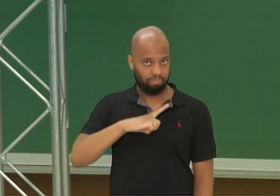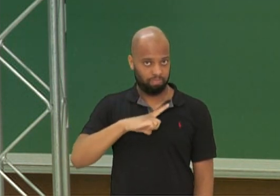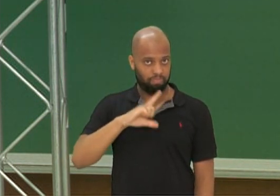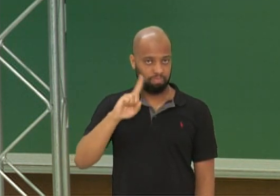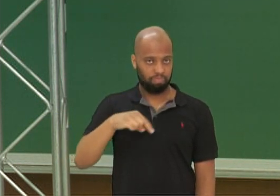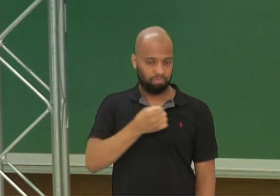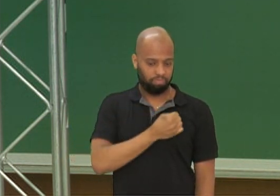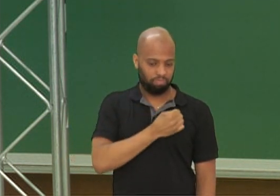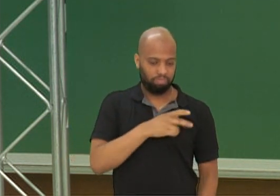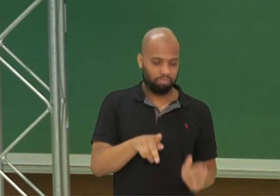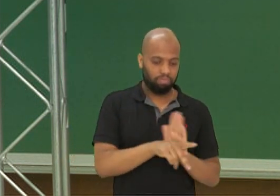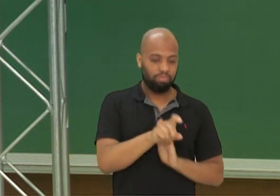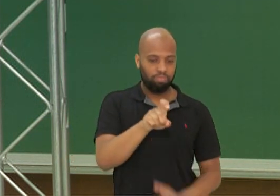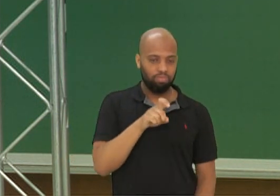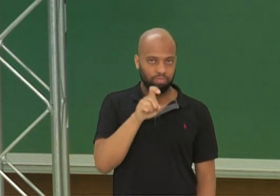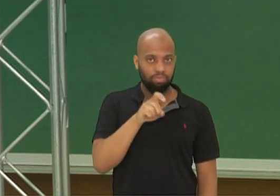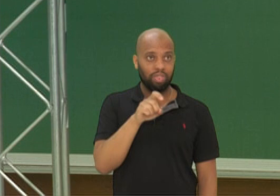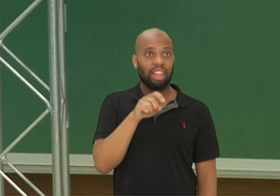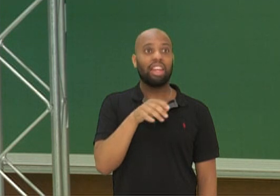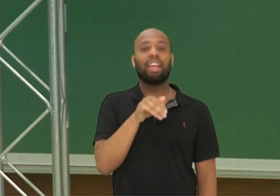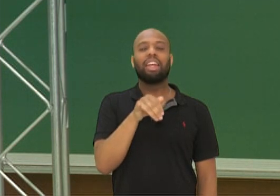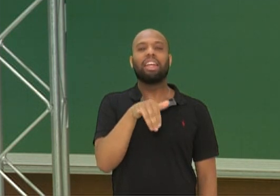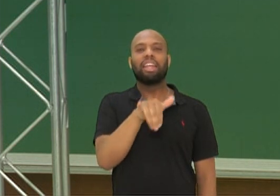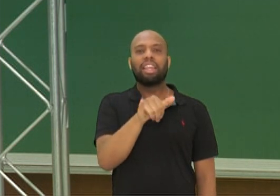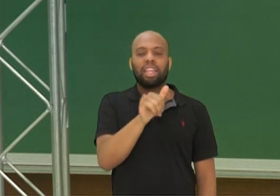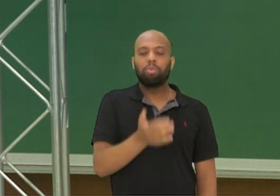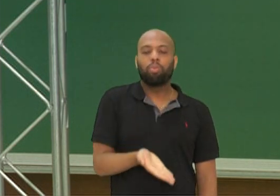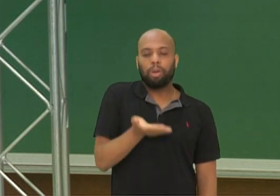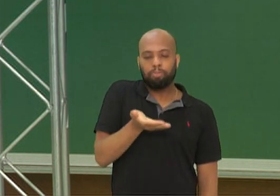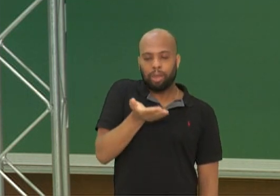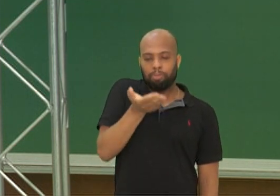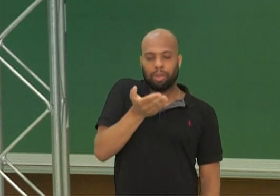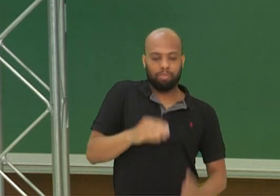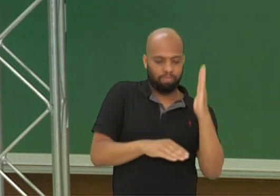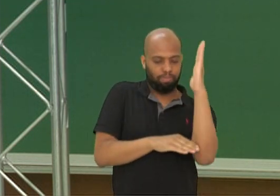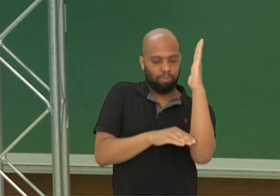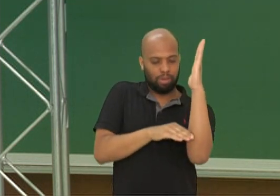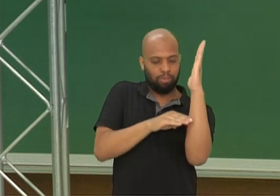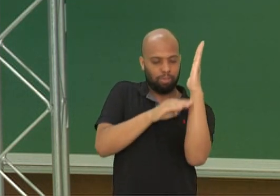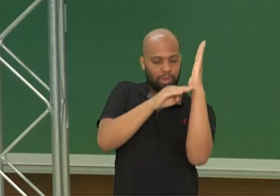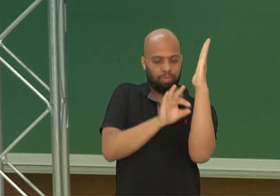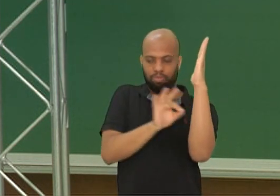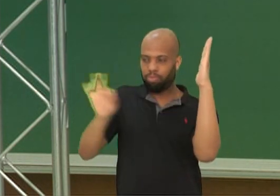valores de x estão, os valores de y estão aumentando